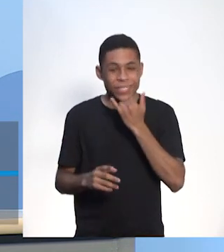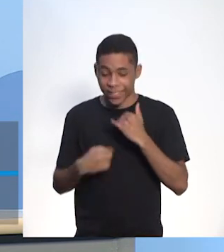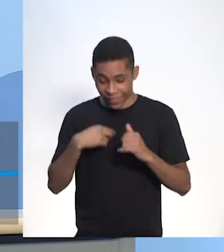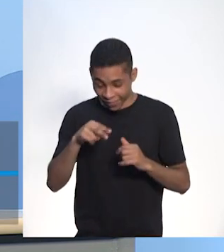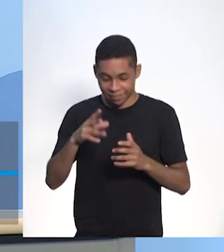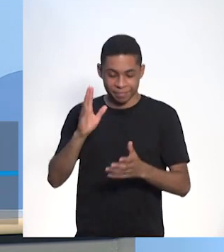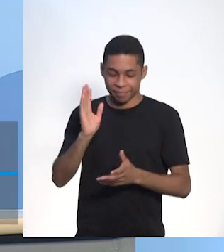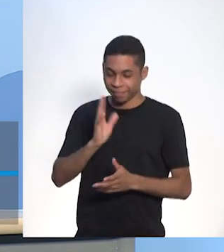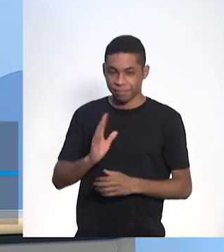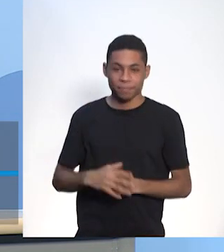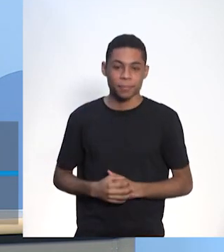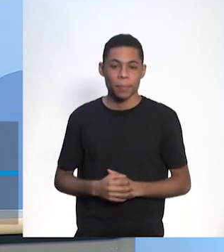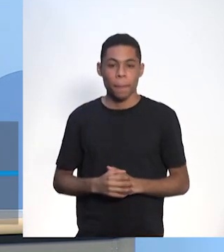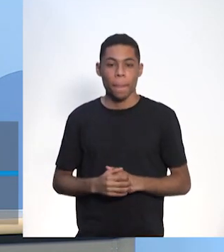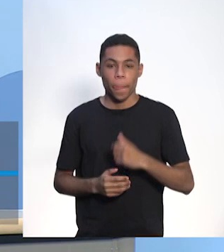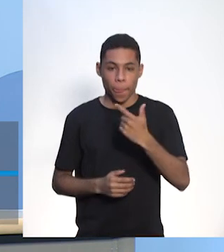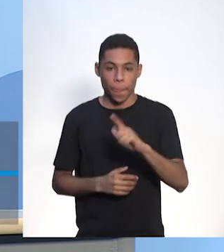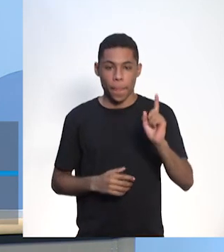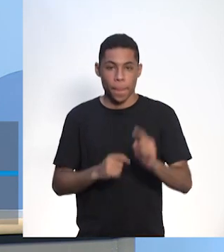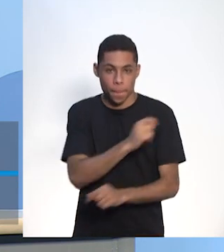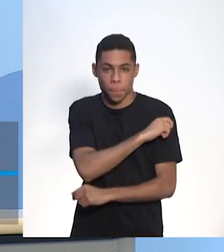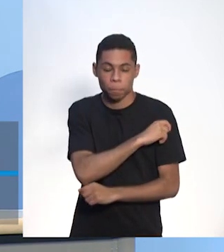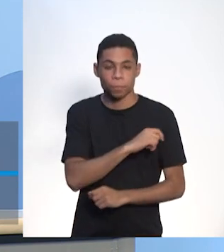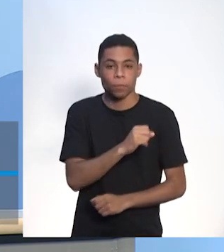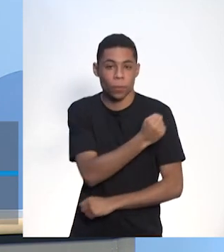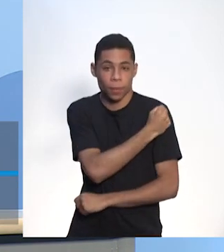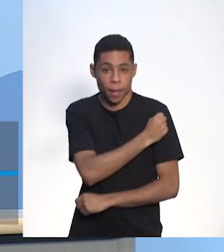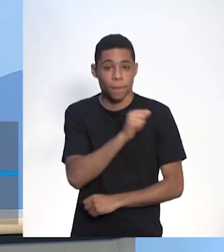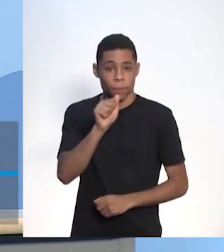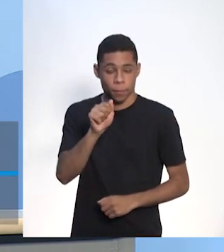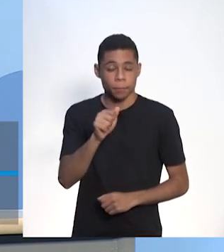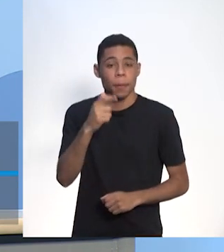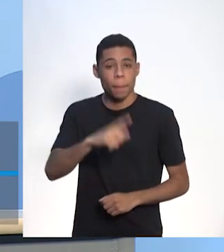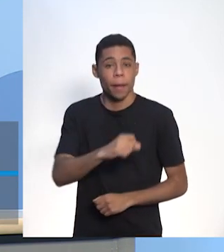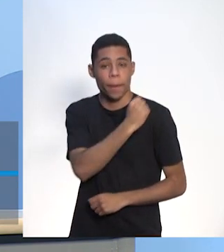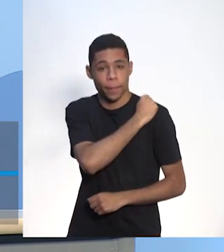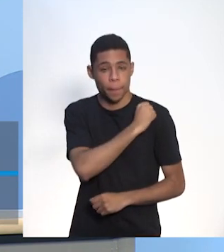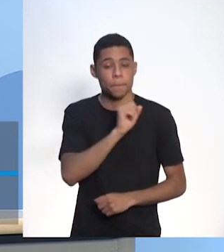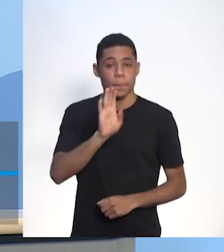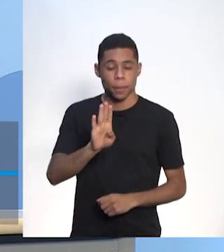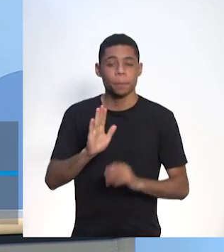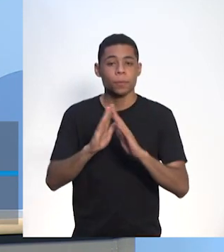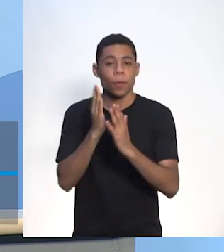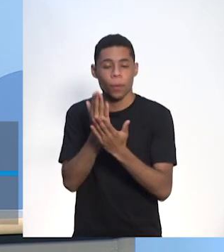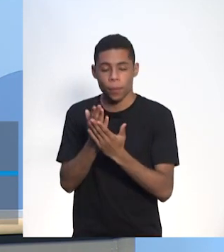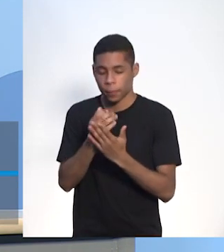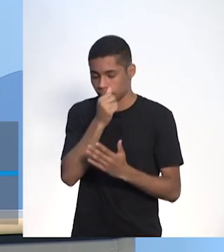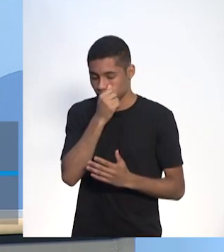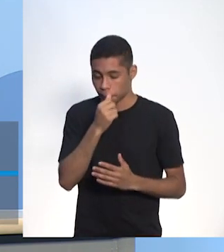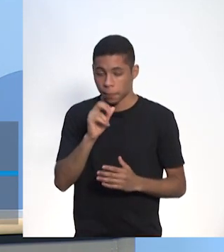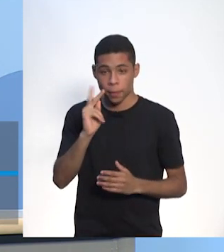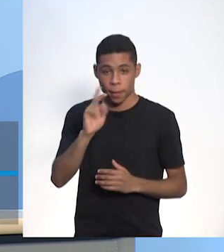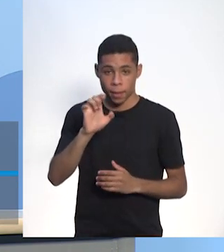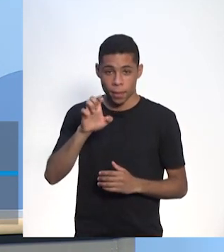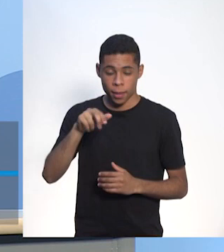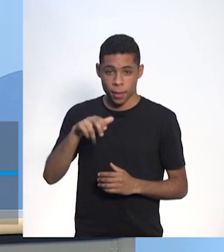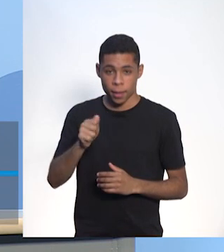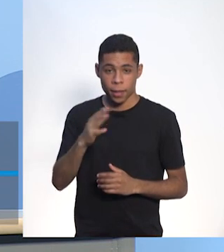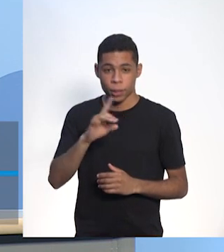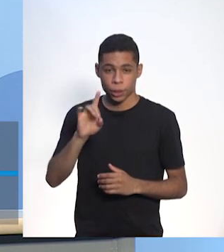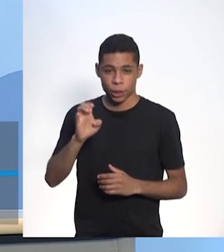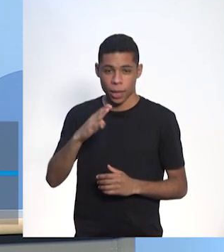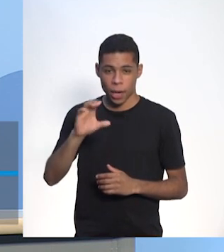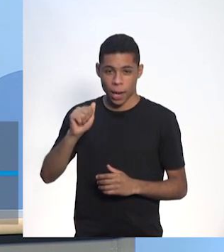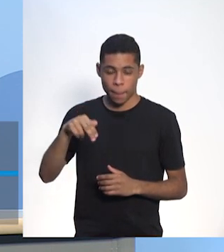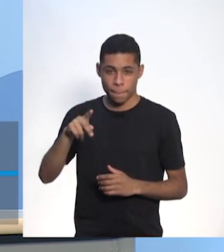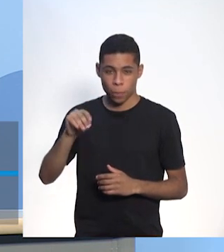de... Os alunos do 8º A e do 8º B da Escola Helena de Campos Camargo